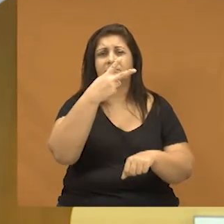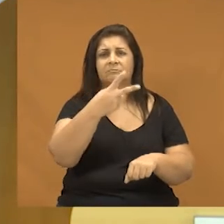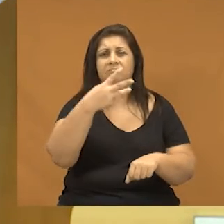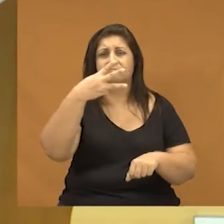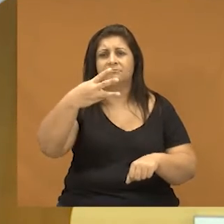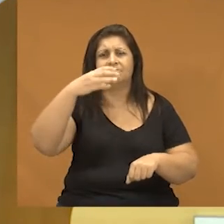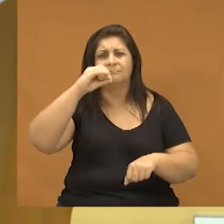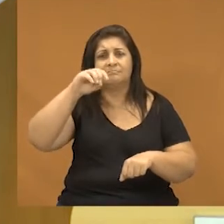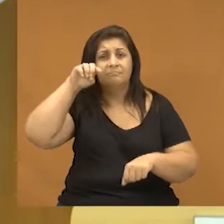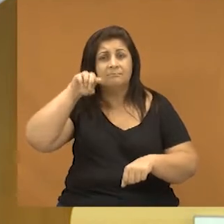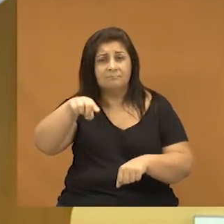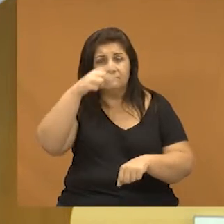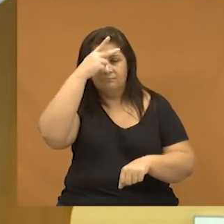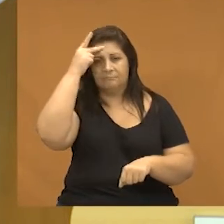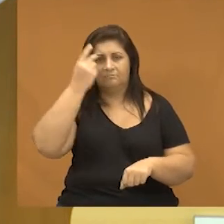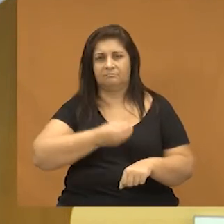mil habitantes.